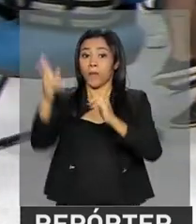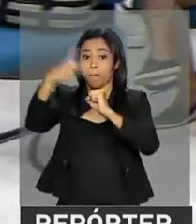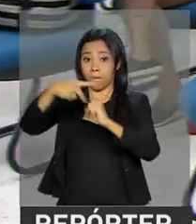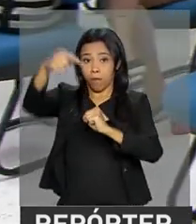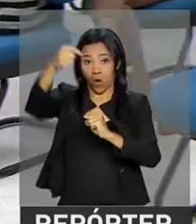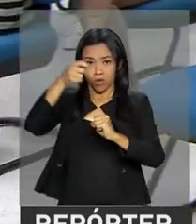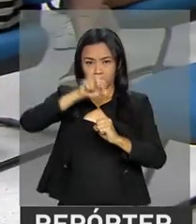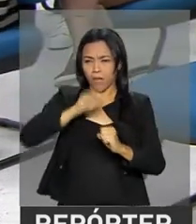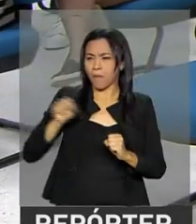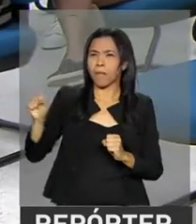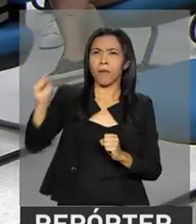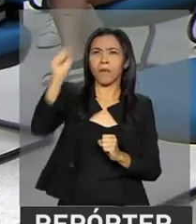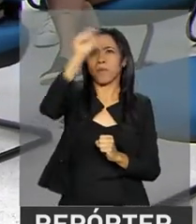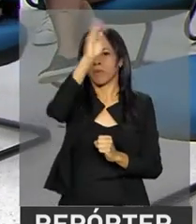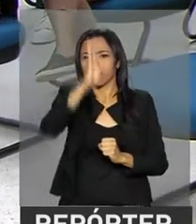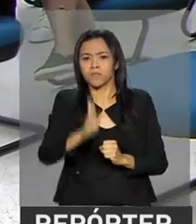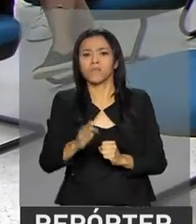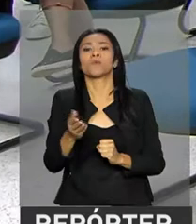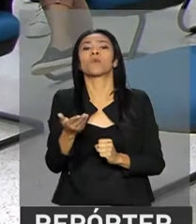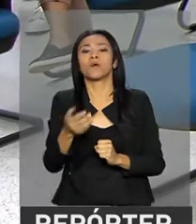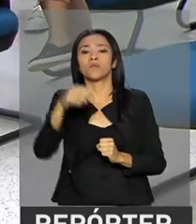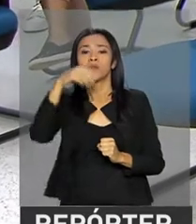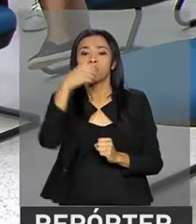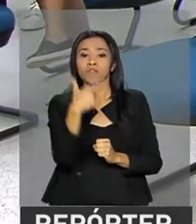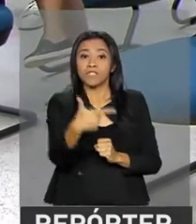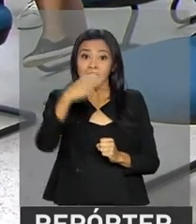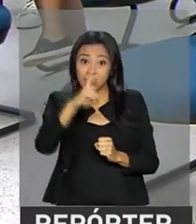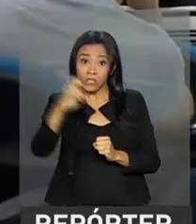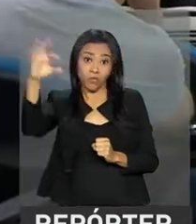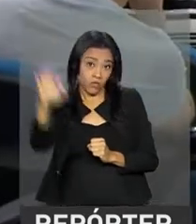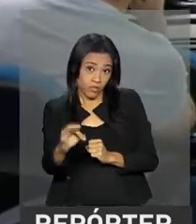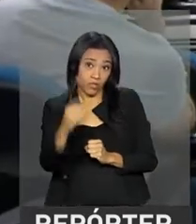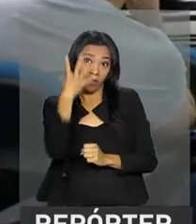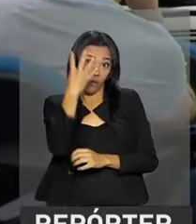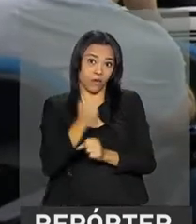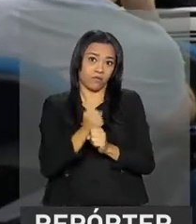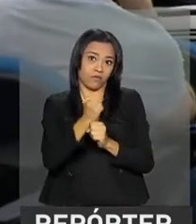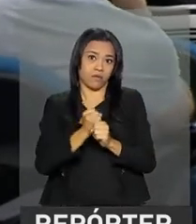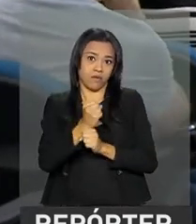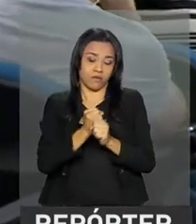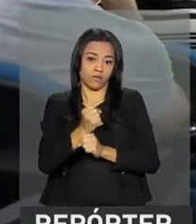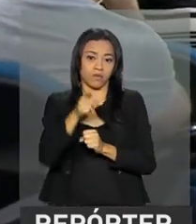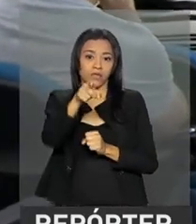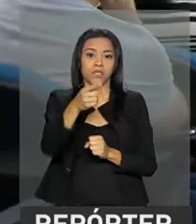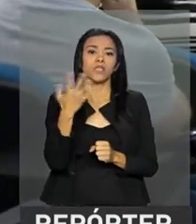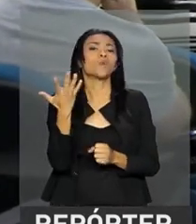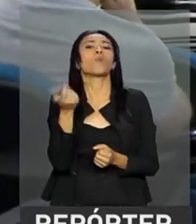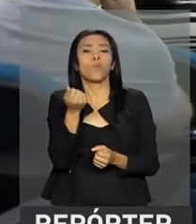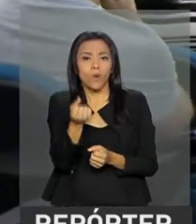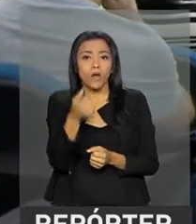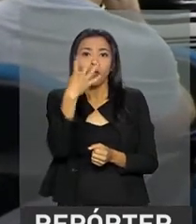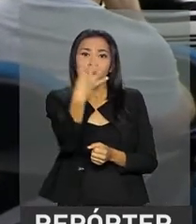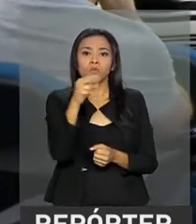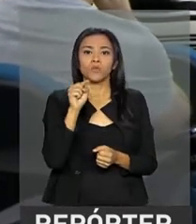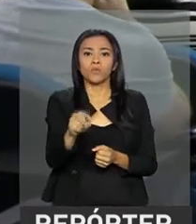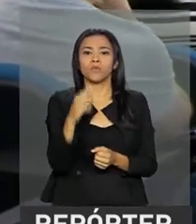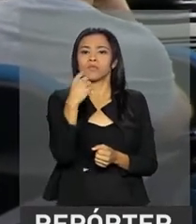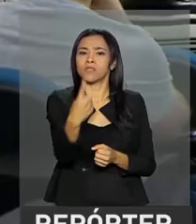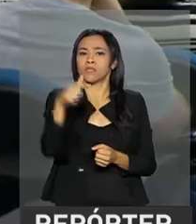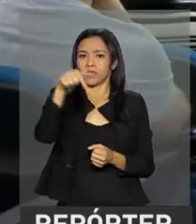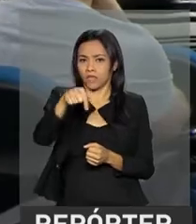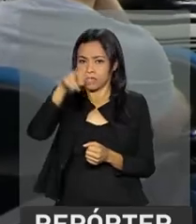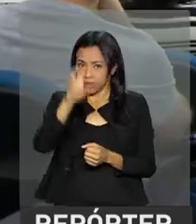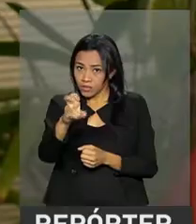programas de pós-graduação saltou 25 por cento em quatro anos e chegou a 4.175 em